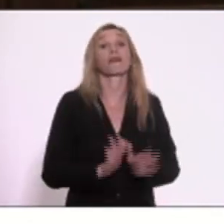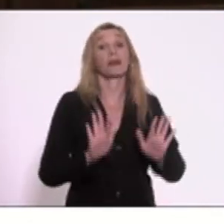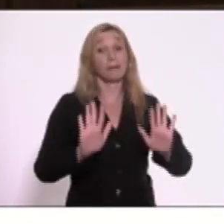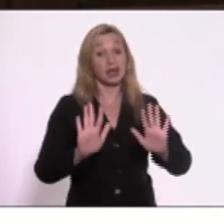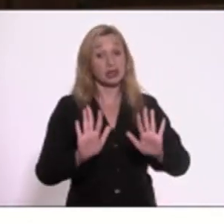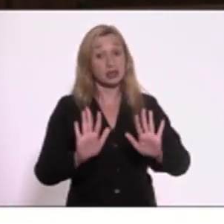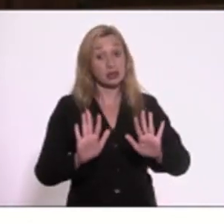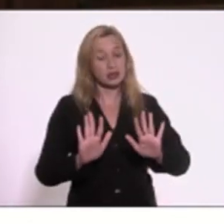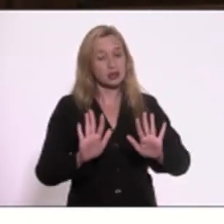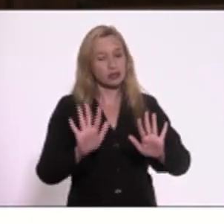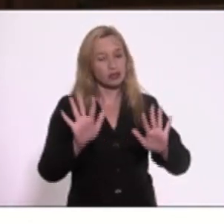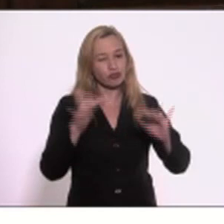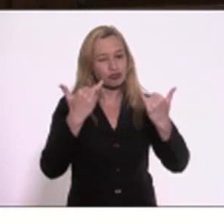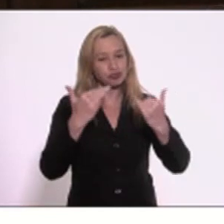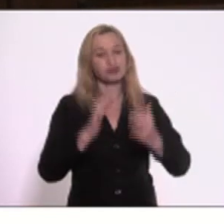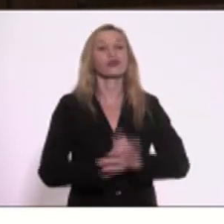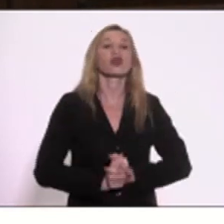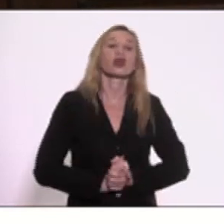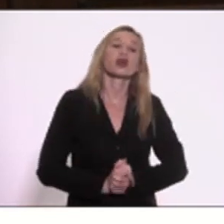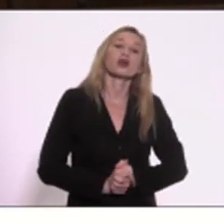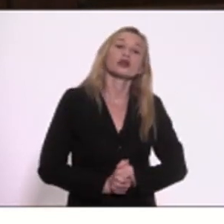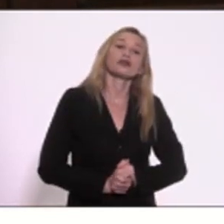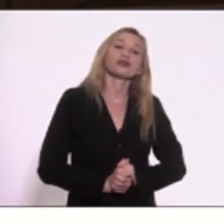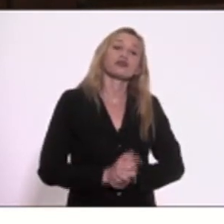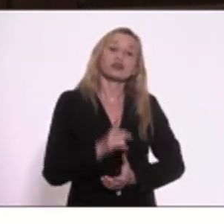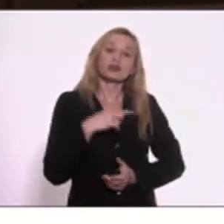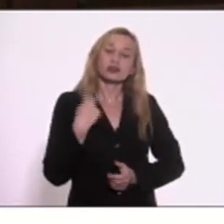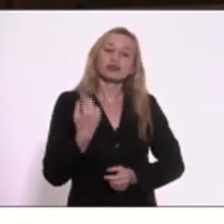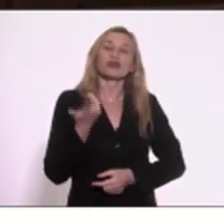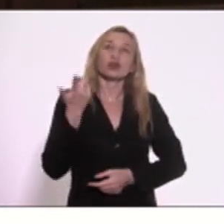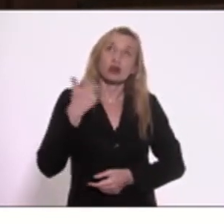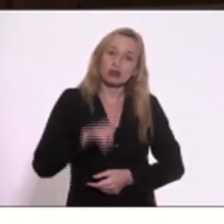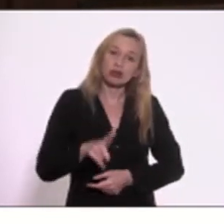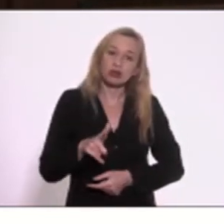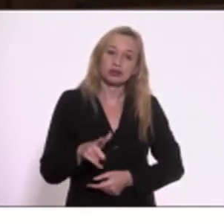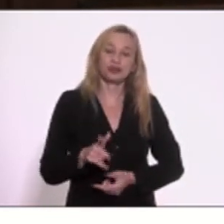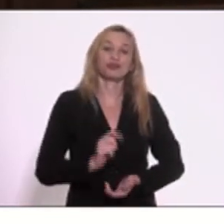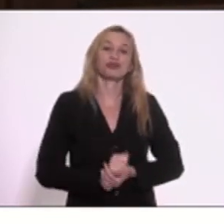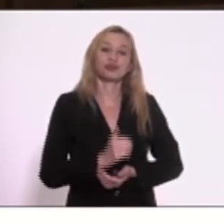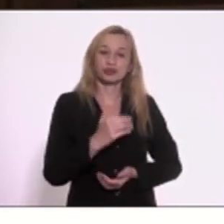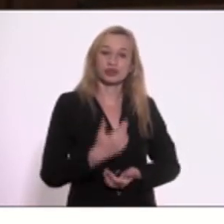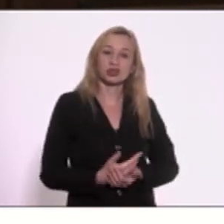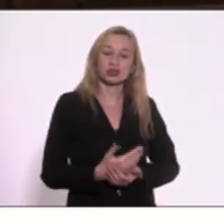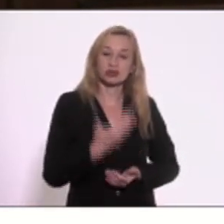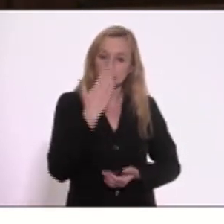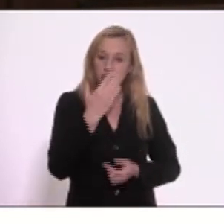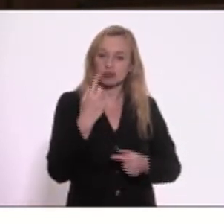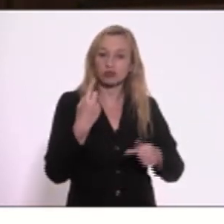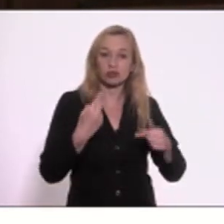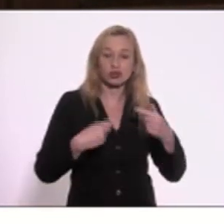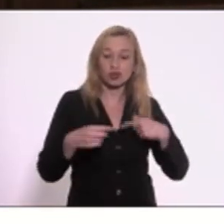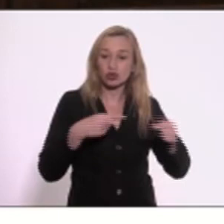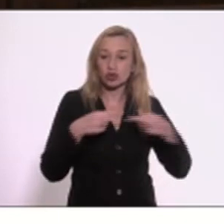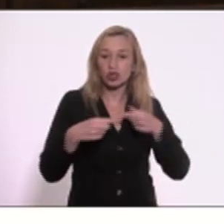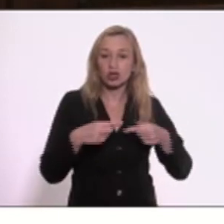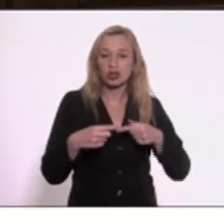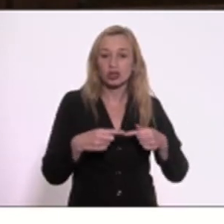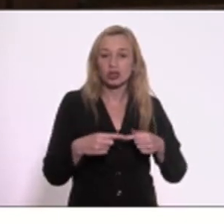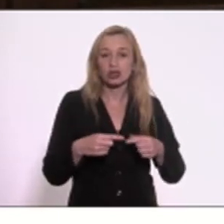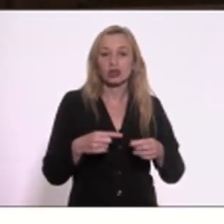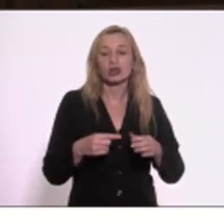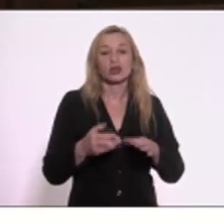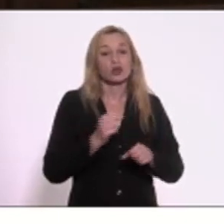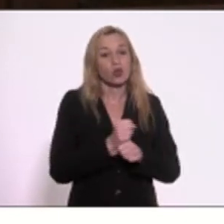Entretanto, me chama a atenção que nós estejamos novamente enfrentando esse debate, porque na legislatura